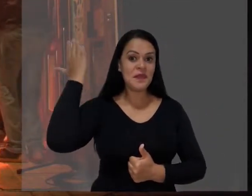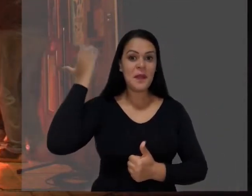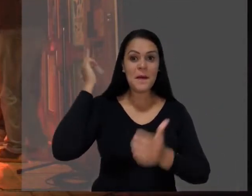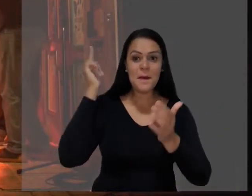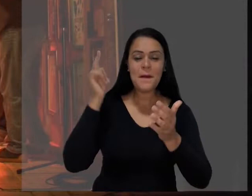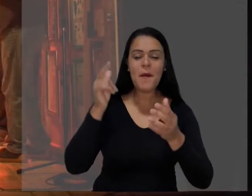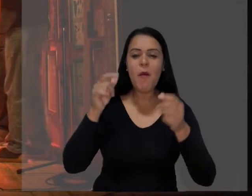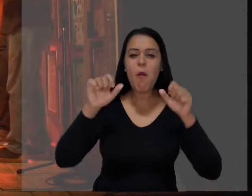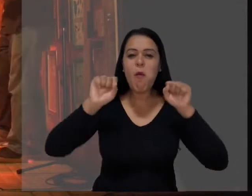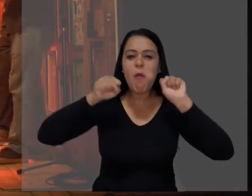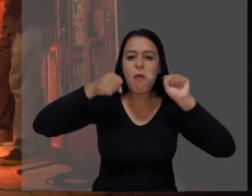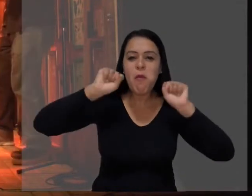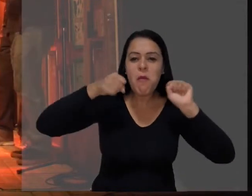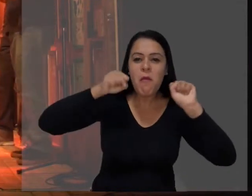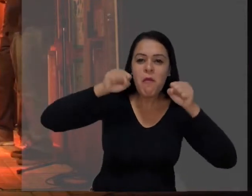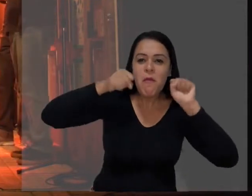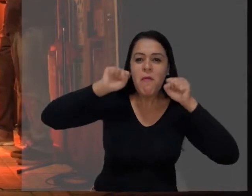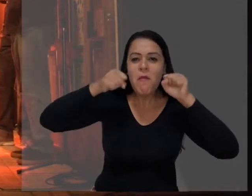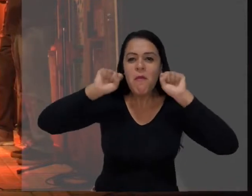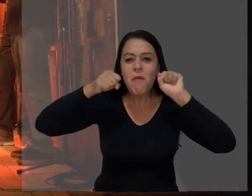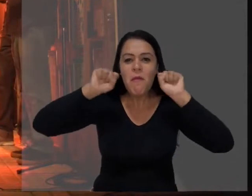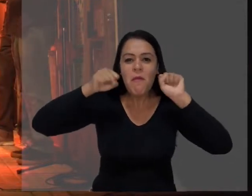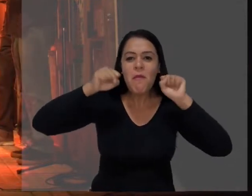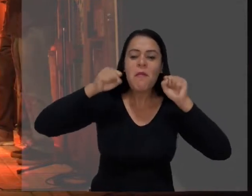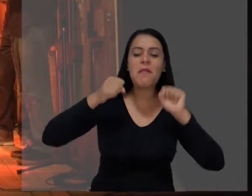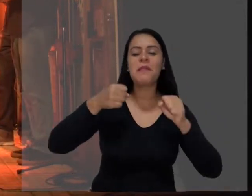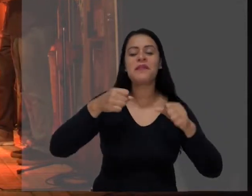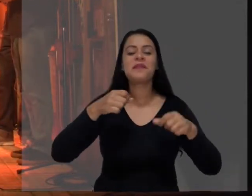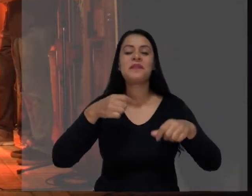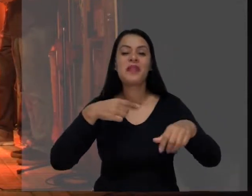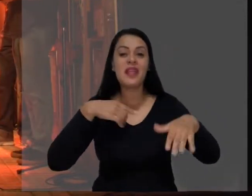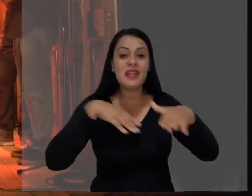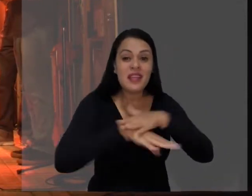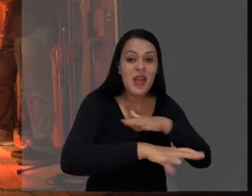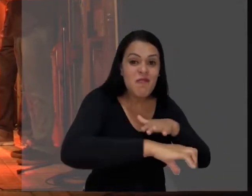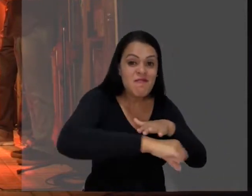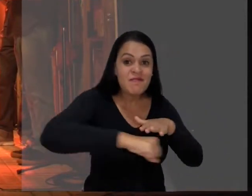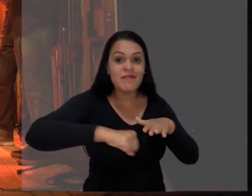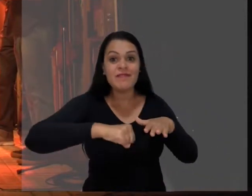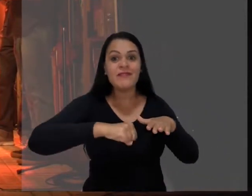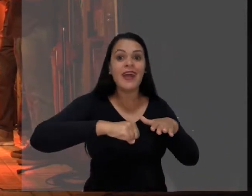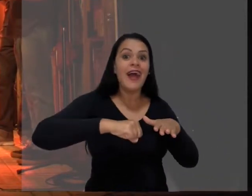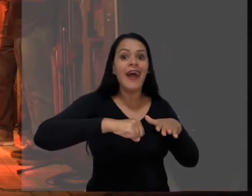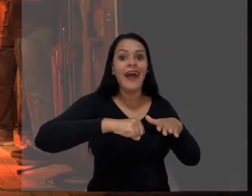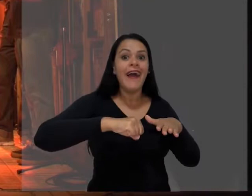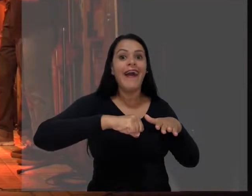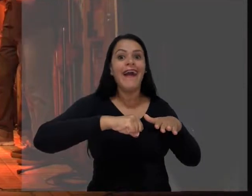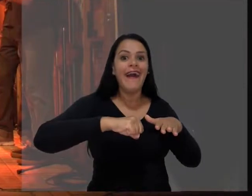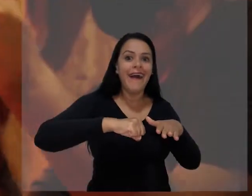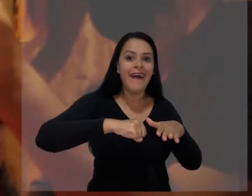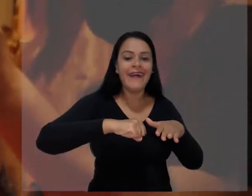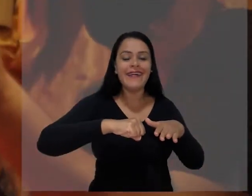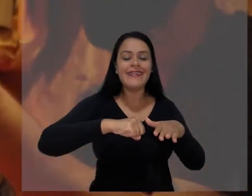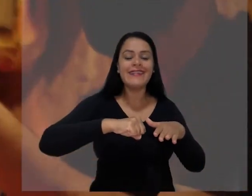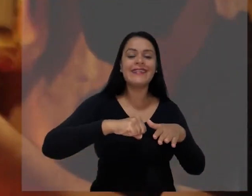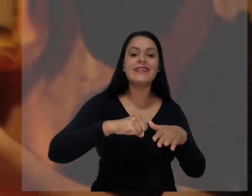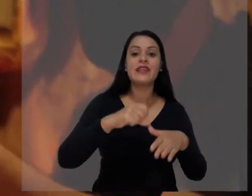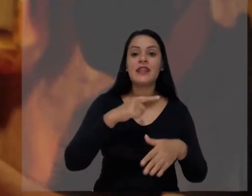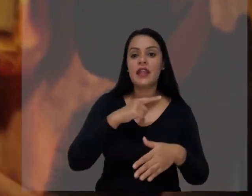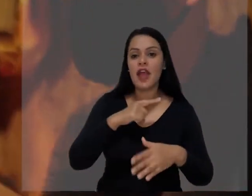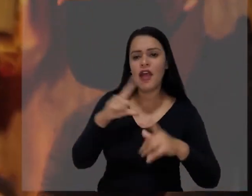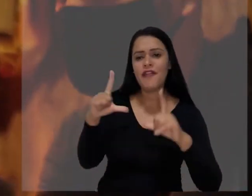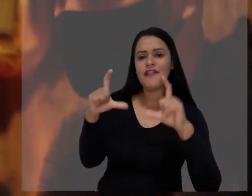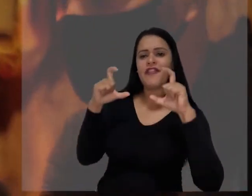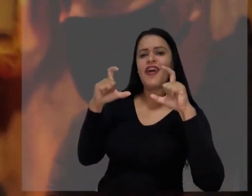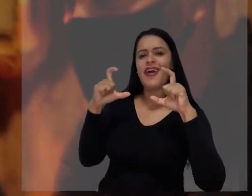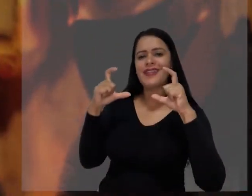bala soft, escondido no fundo de uma gaveta velha, ainda provoca engasgos. A foto que eu vi